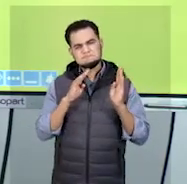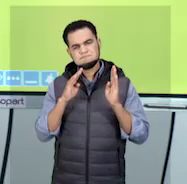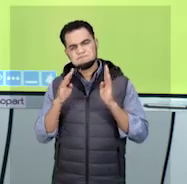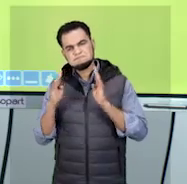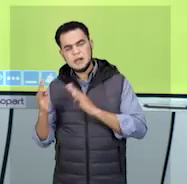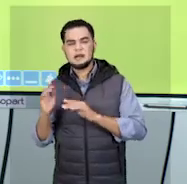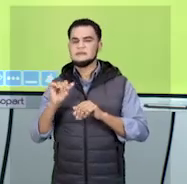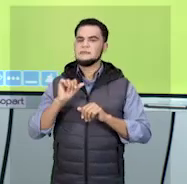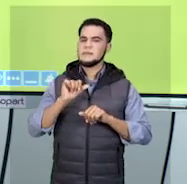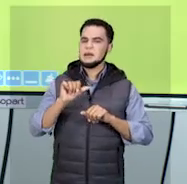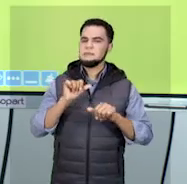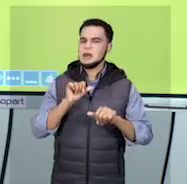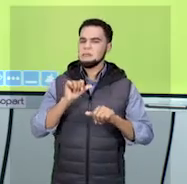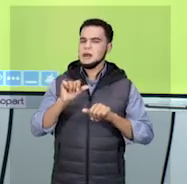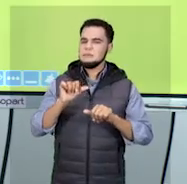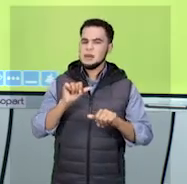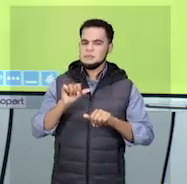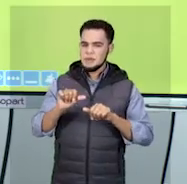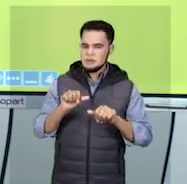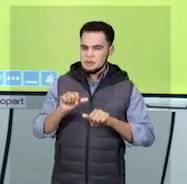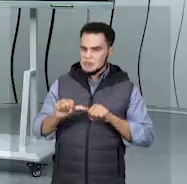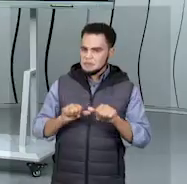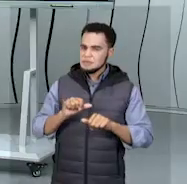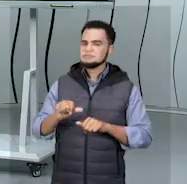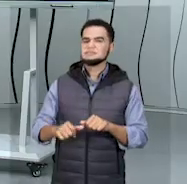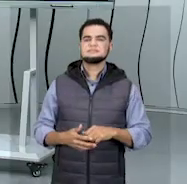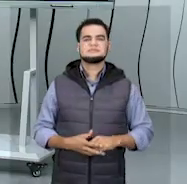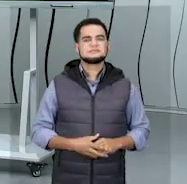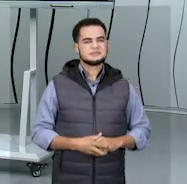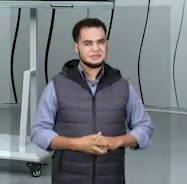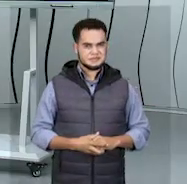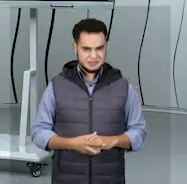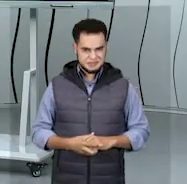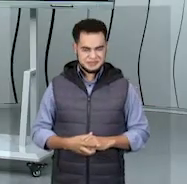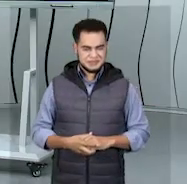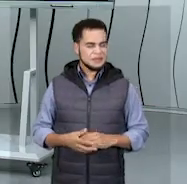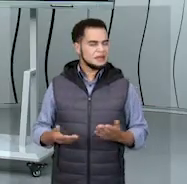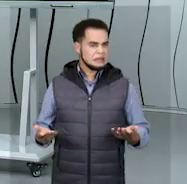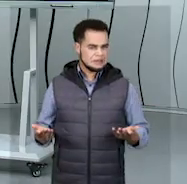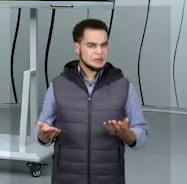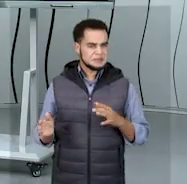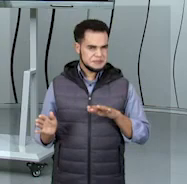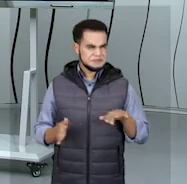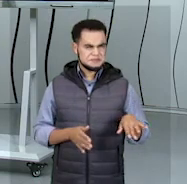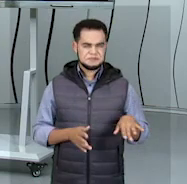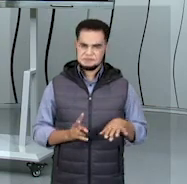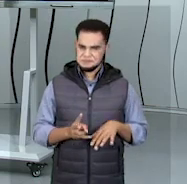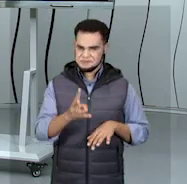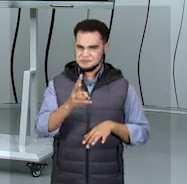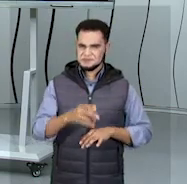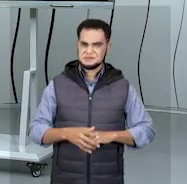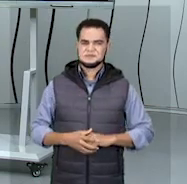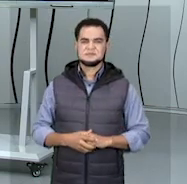mudando aos poucos, tá? Bom, vamos continuar então.